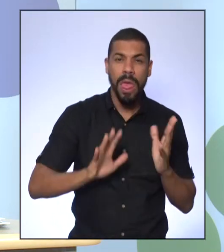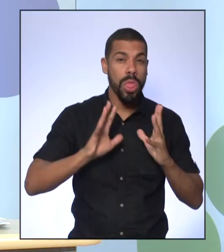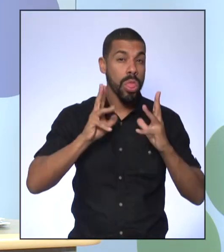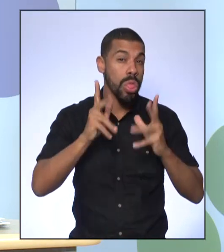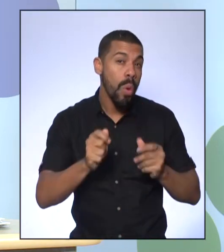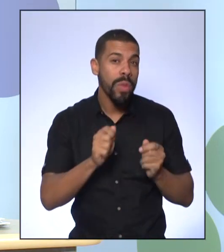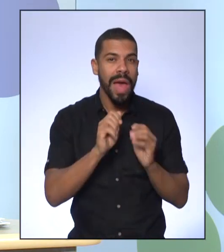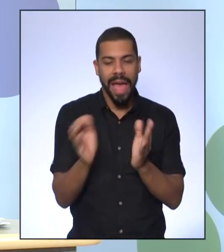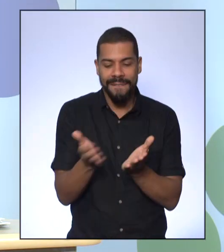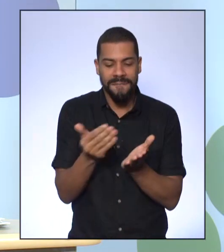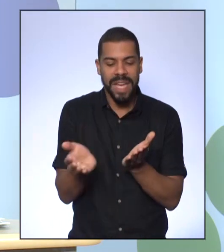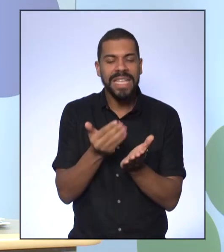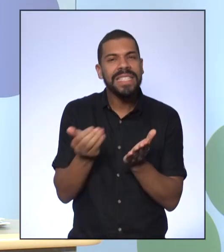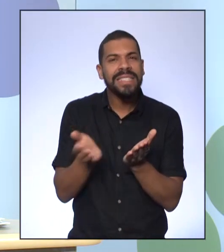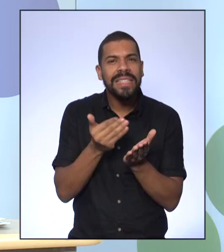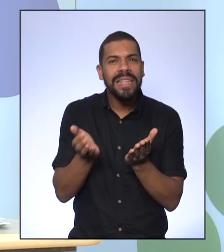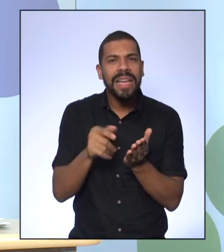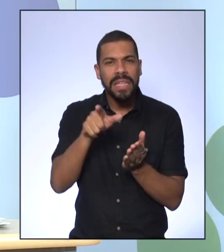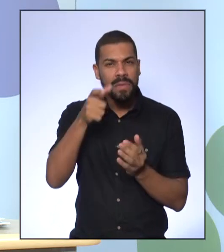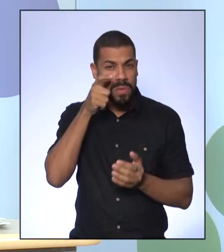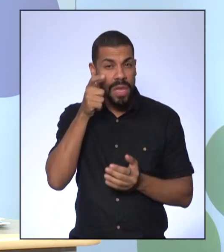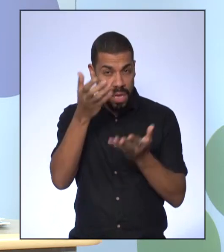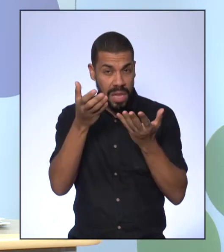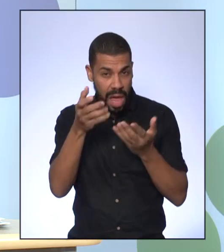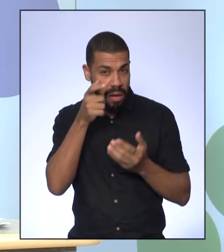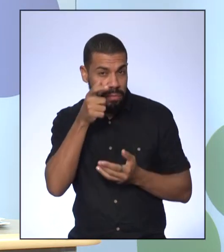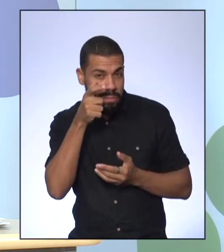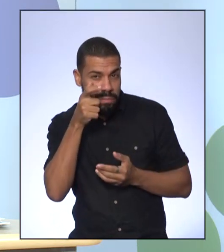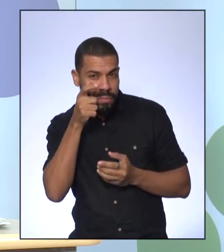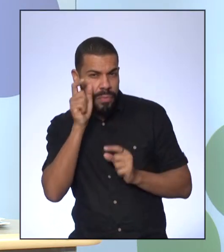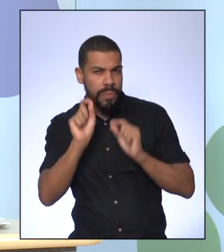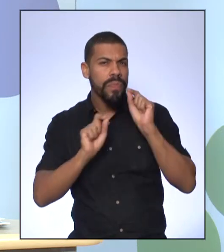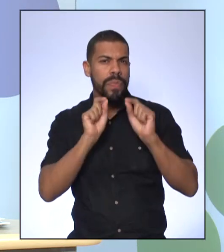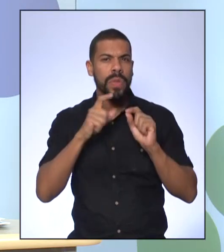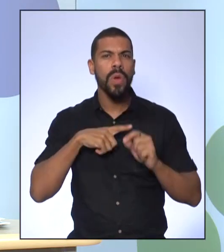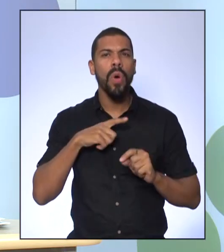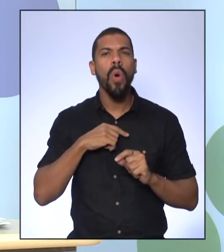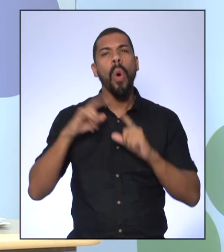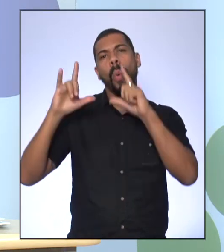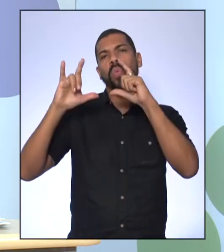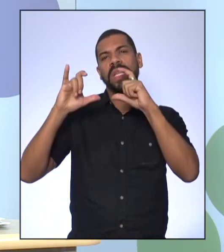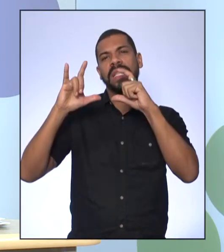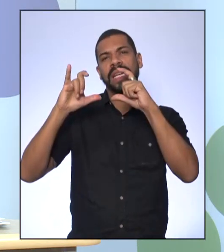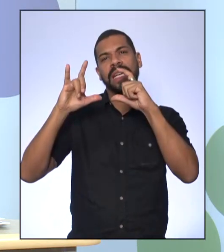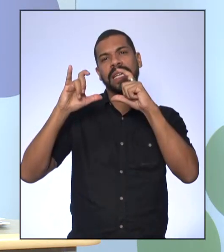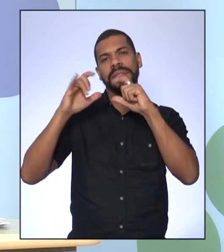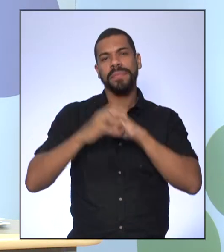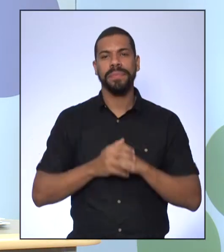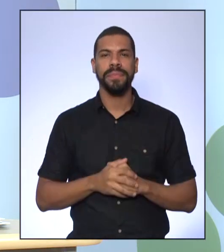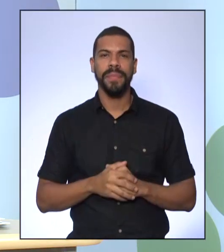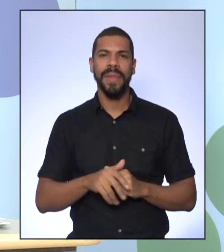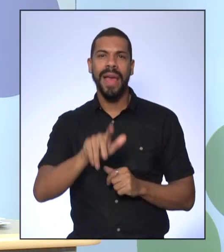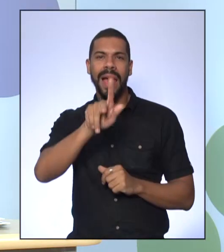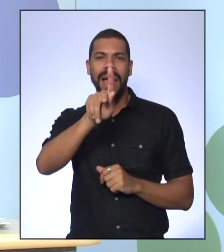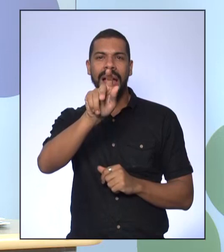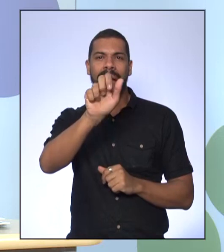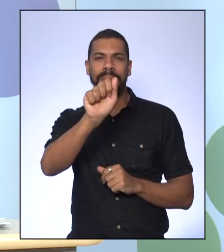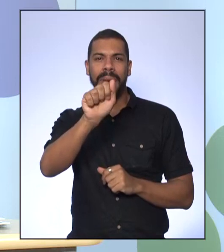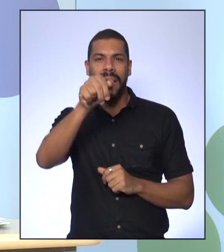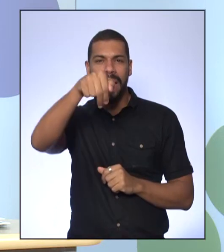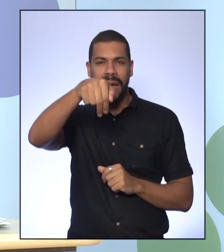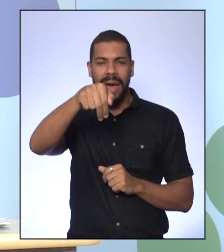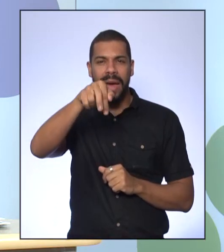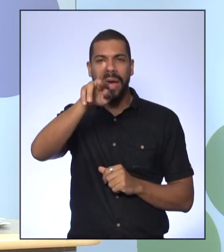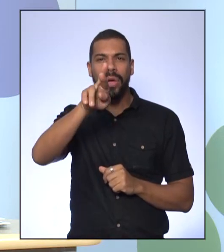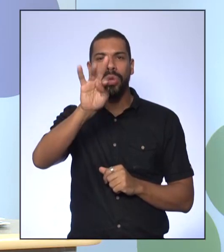revista. Inclusive, quem tiver interesse pode acessar o Instagram da Patrulha da Prevenção. Eles